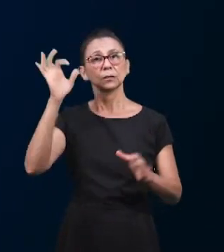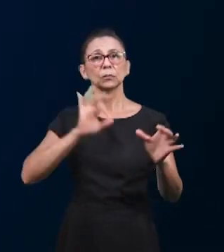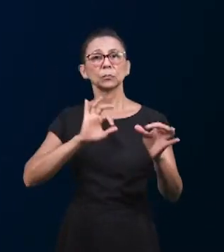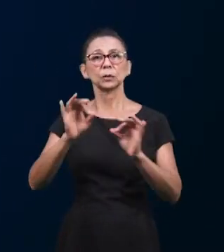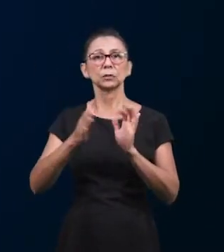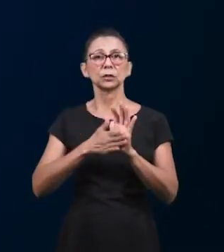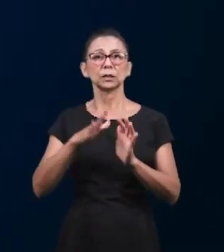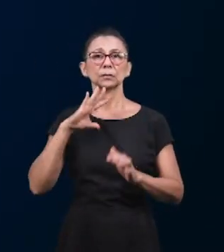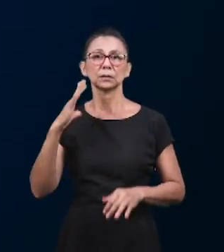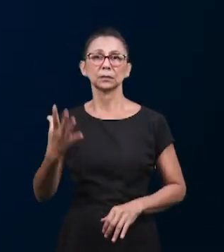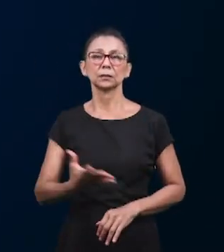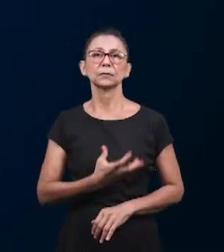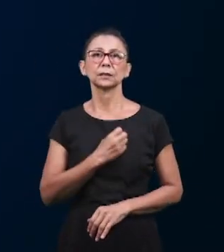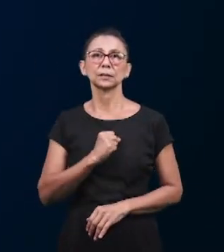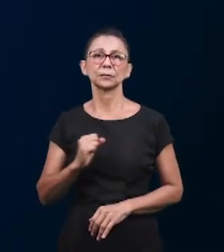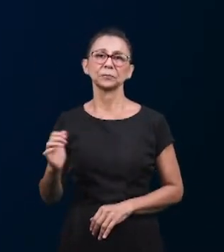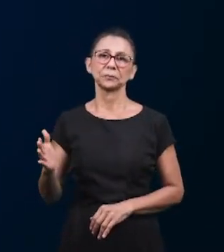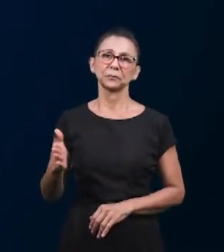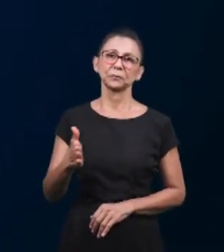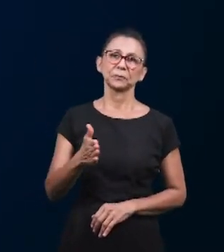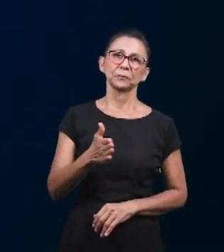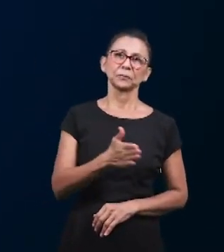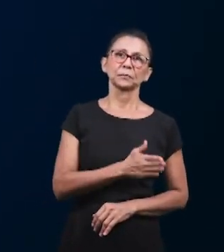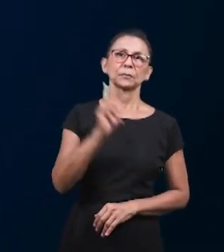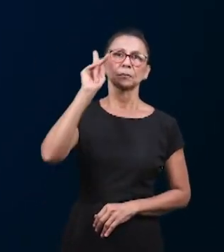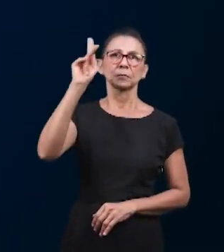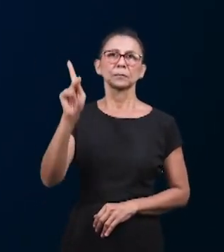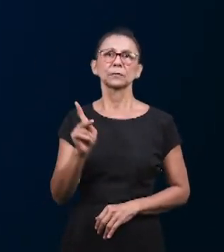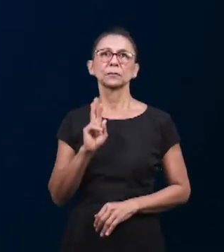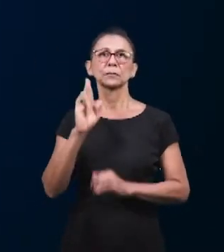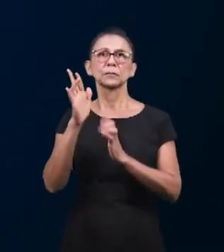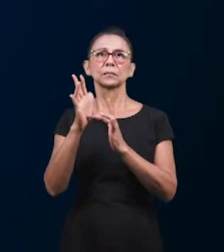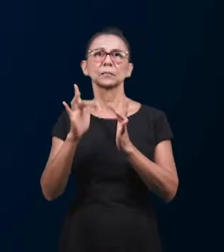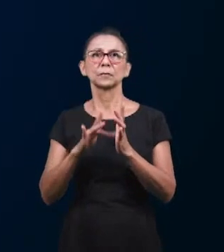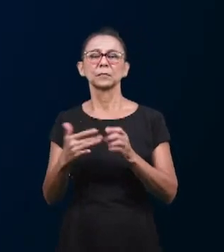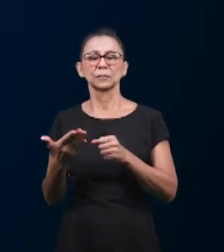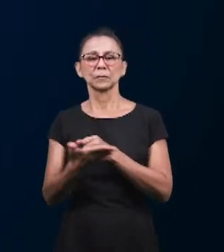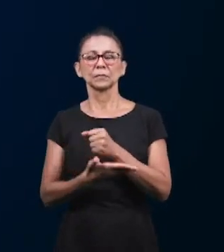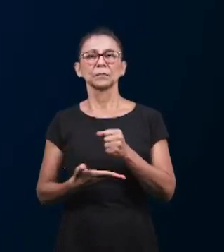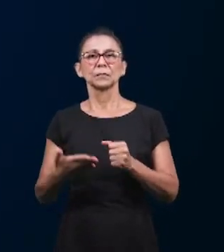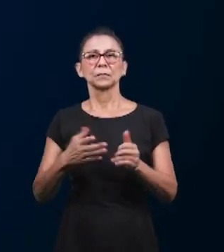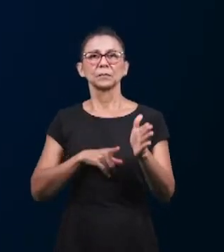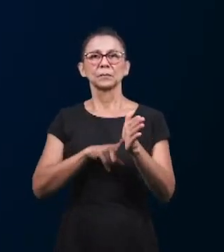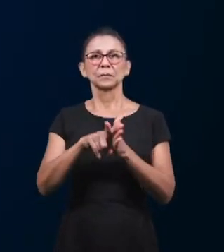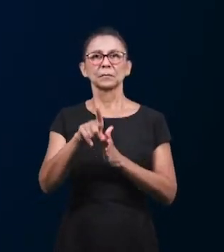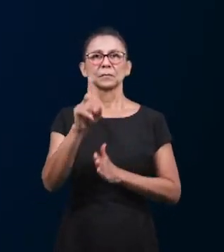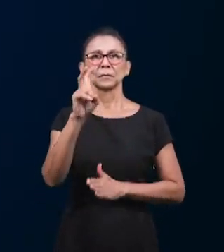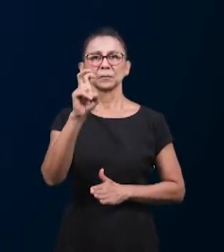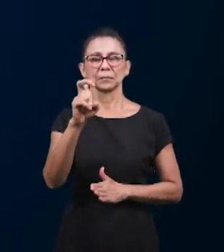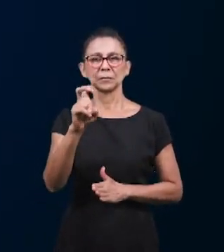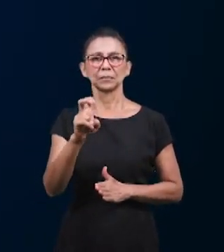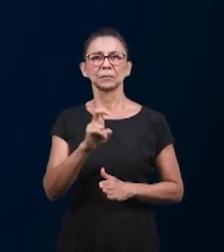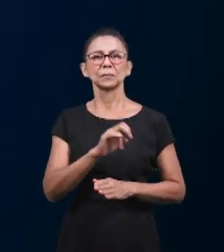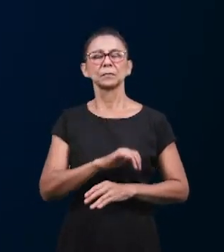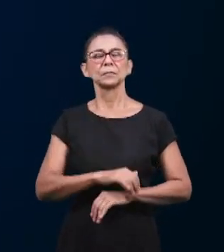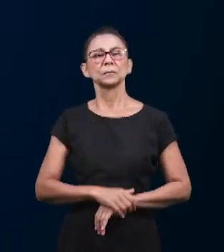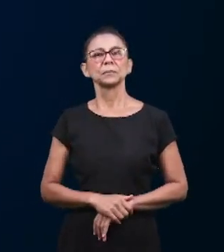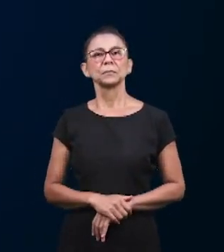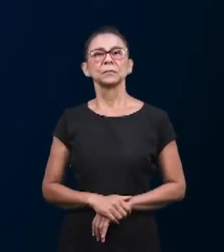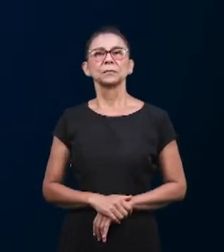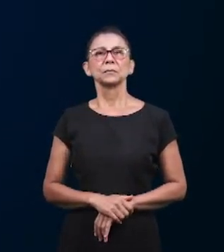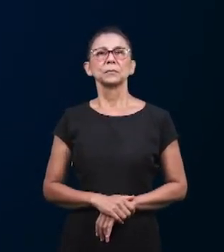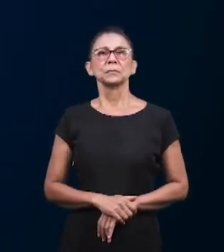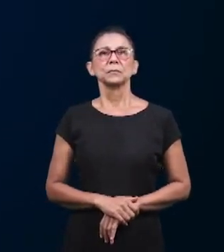Senhor Jesus. A paz do Senhor Jesus. Com base na pergunta 5, proposta a toda a igreja, que